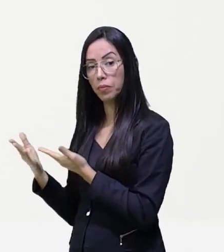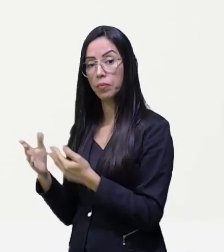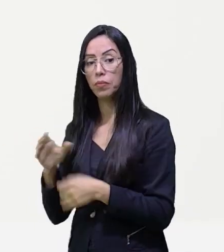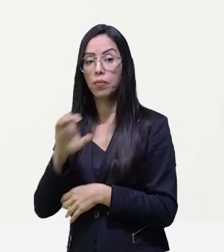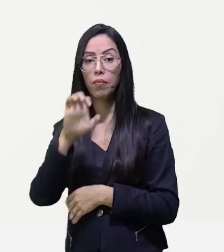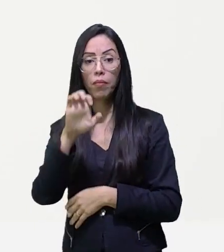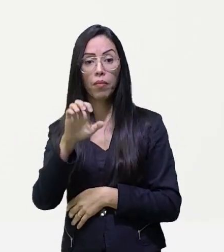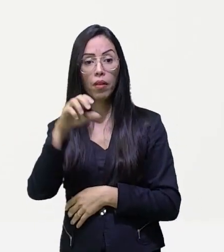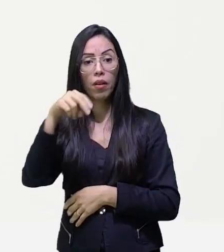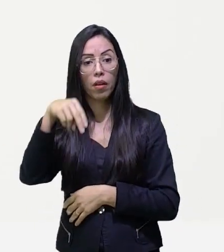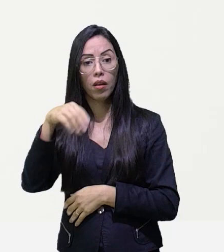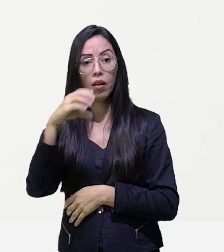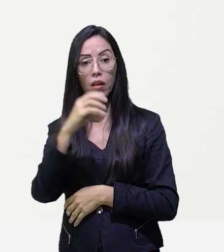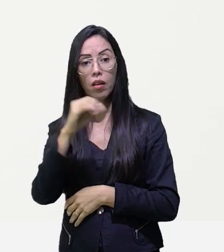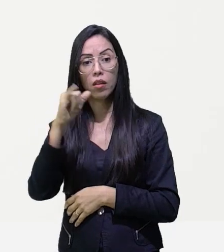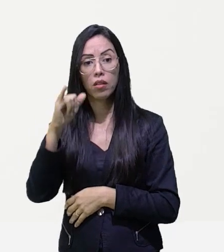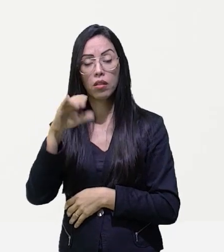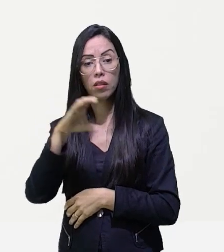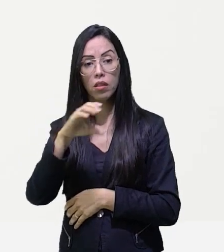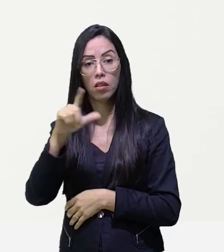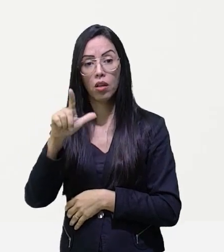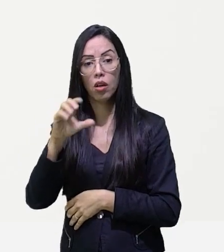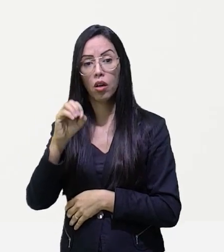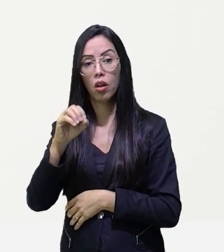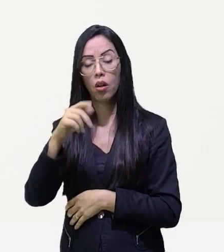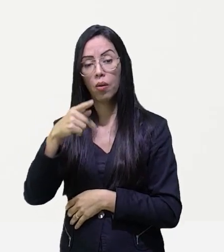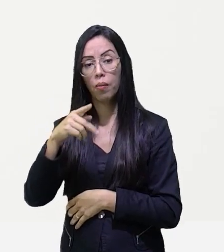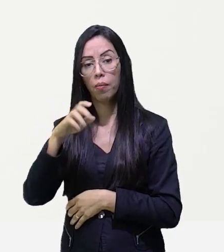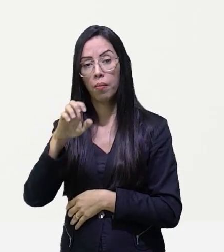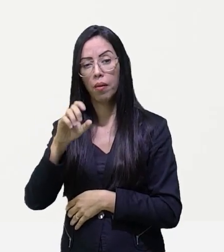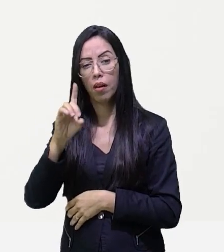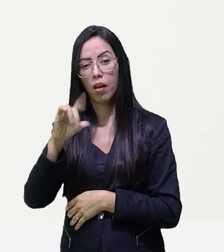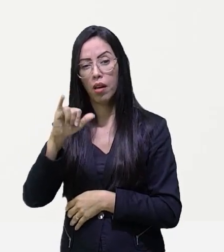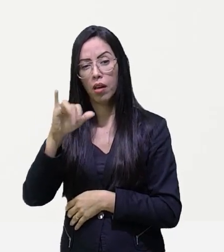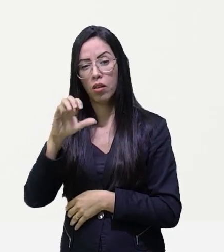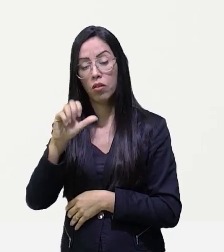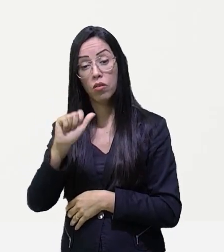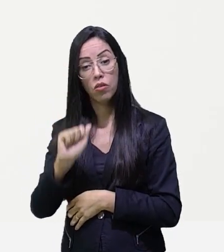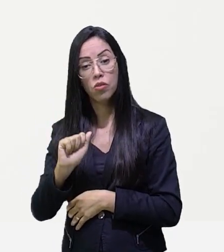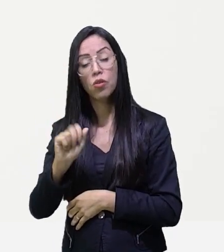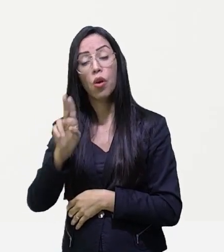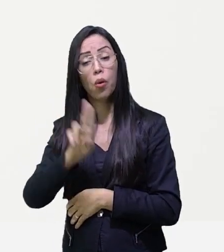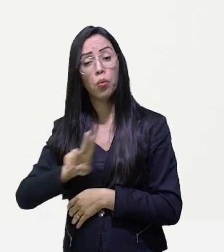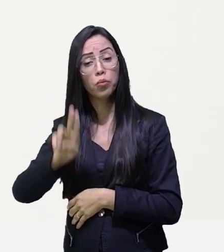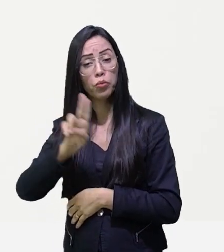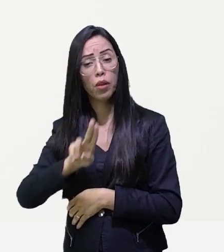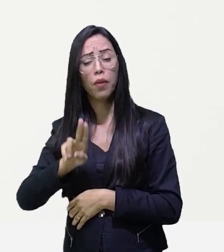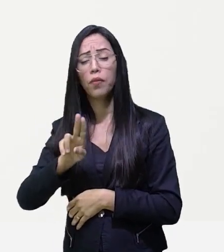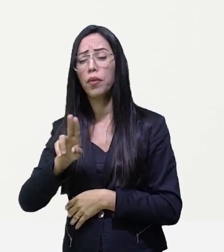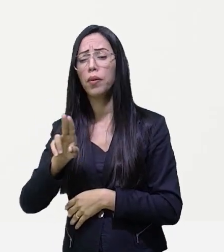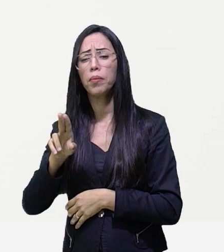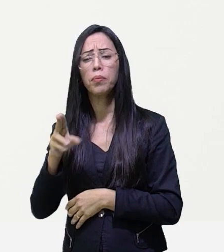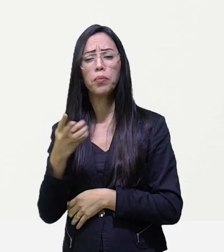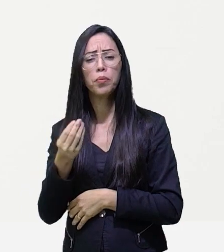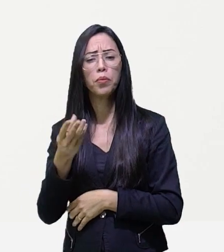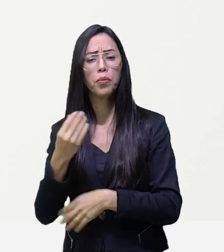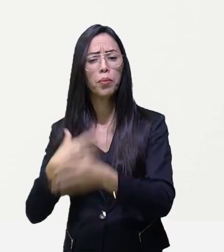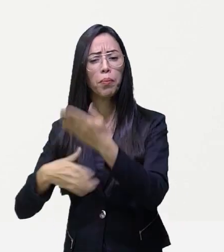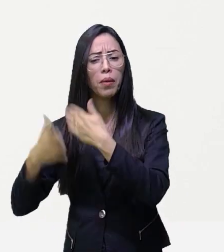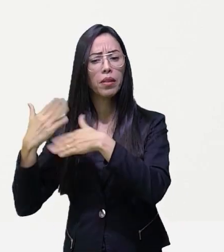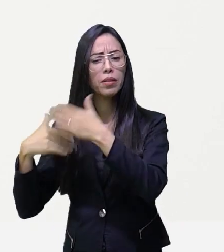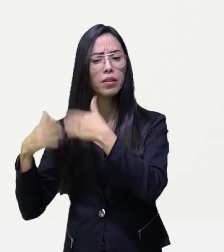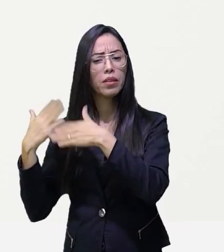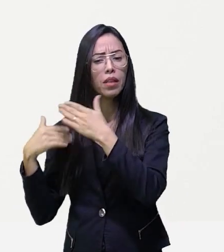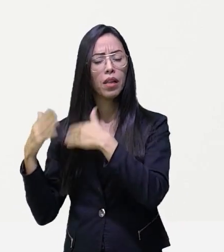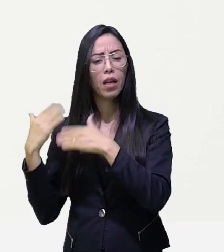Enciclopédia, né, gente? Antigamente a gente usava muito a enciclopédia, aquela, física,